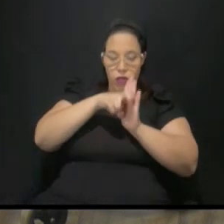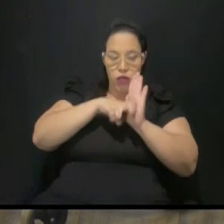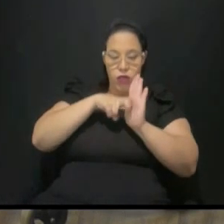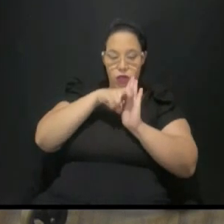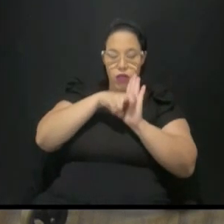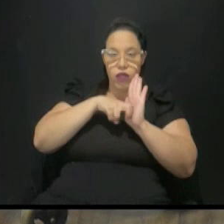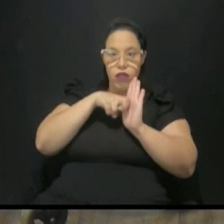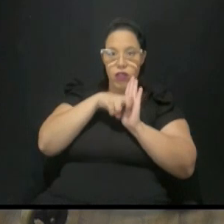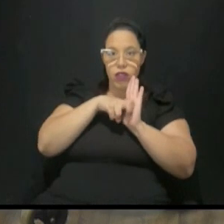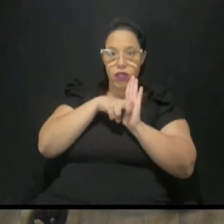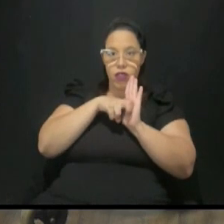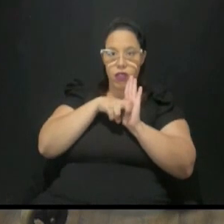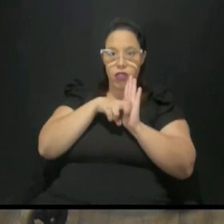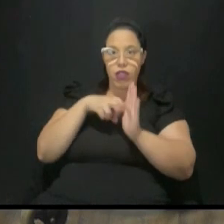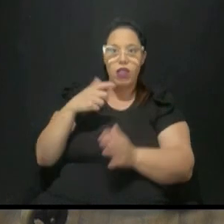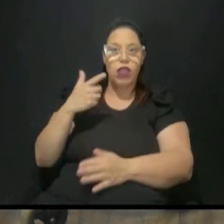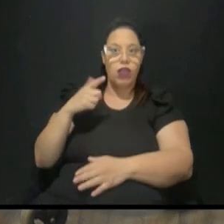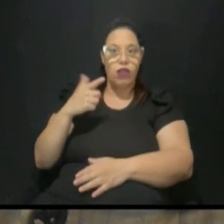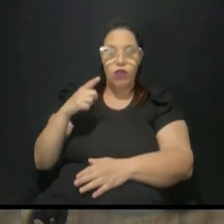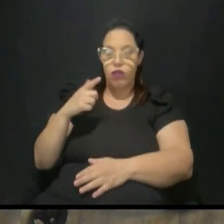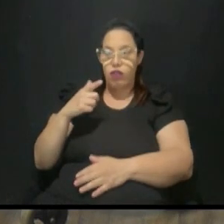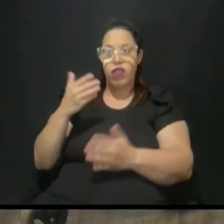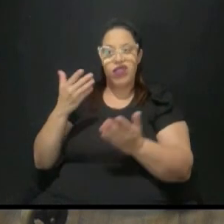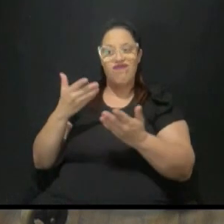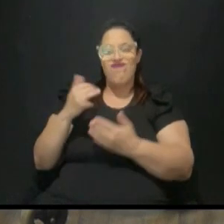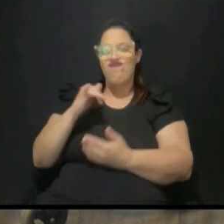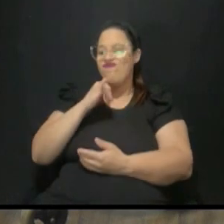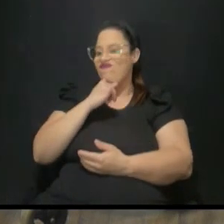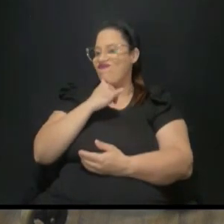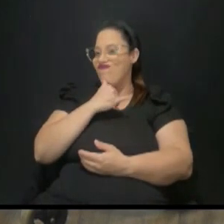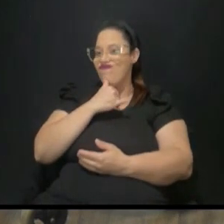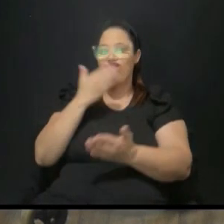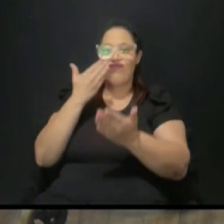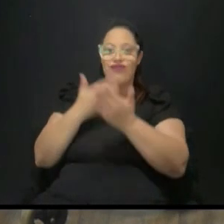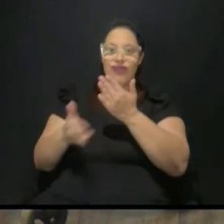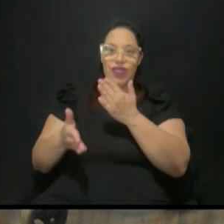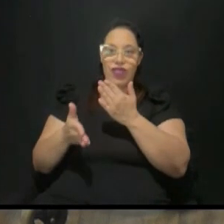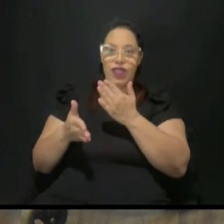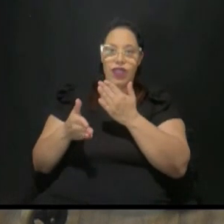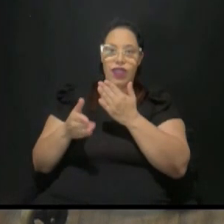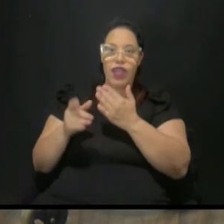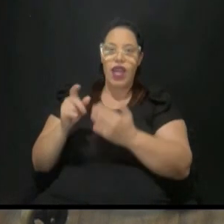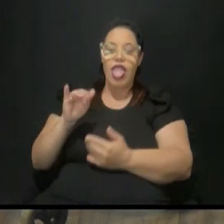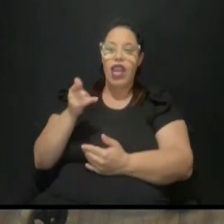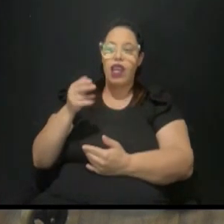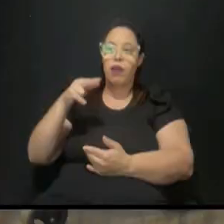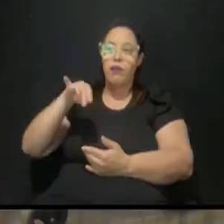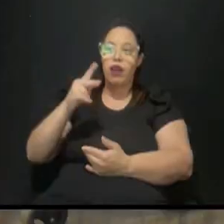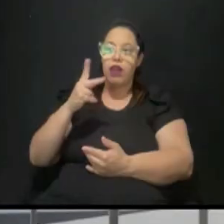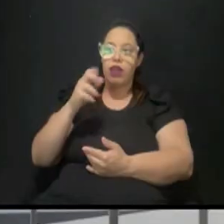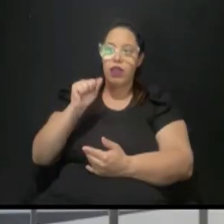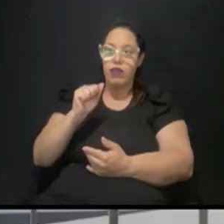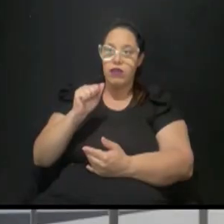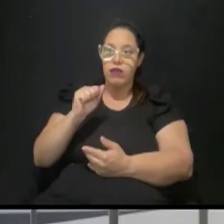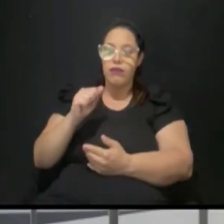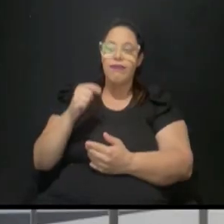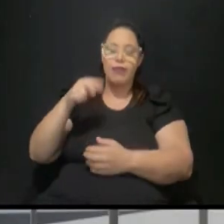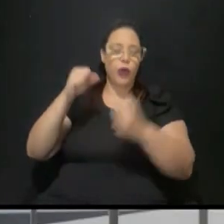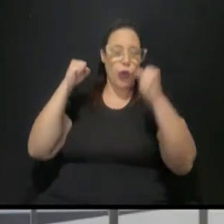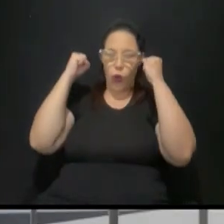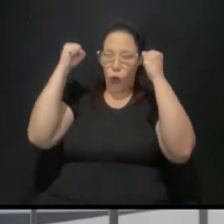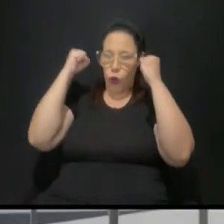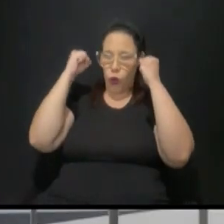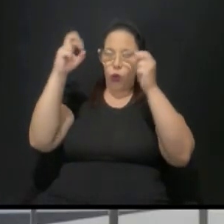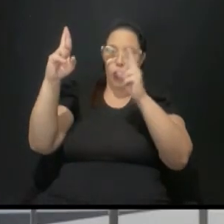né? Infelizmente, a gente perdeu a nossa vaga para a Alemanha. Entendi. Mas a gente vai estar aqui na torcida também para